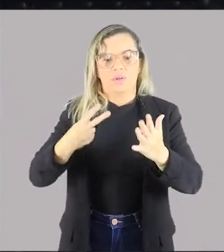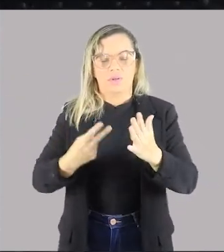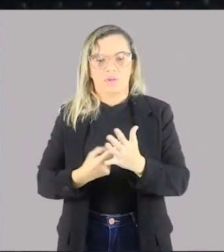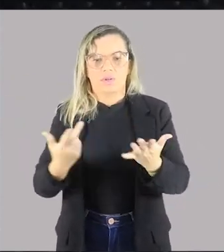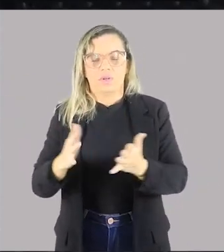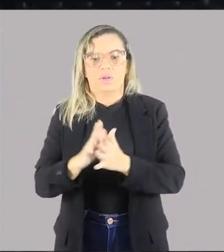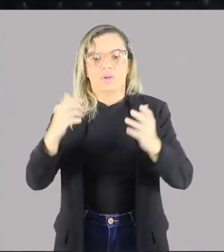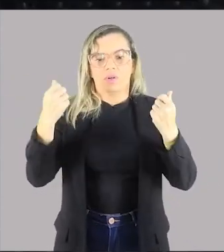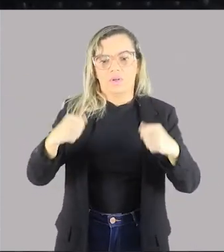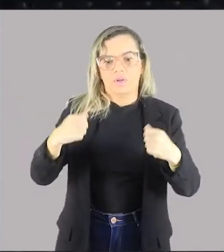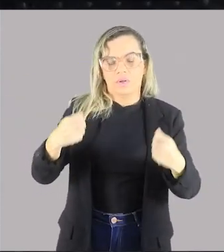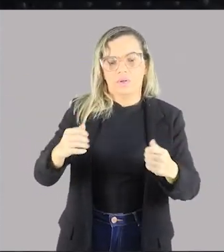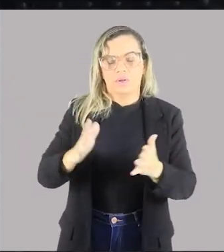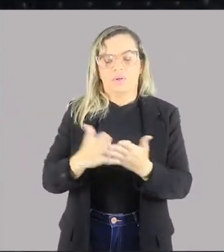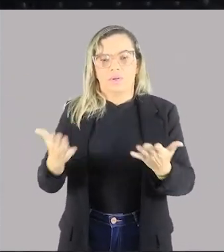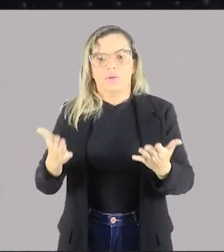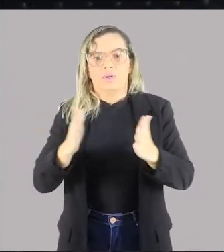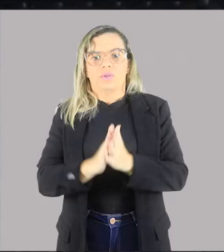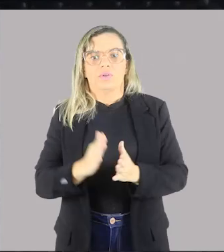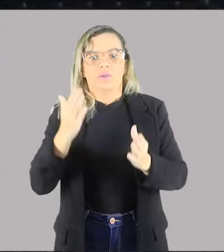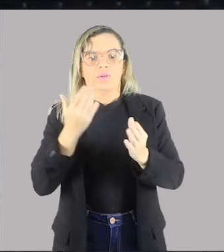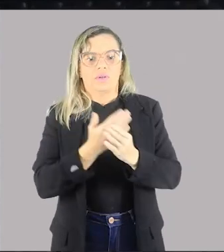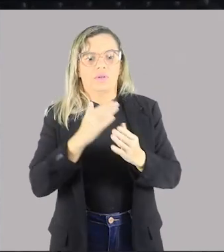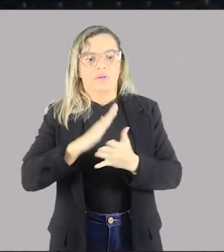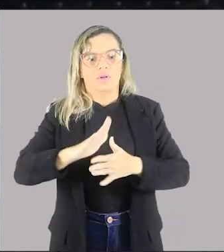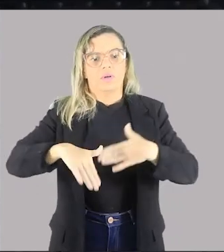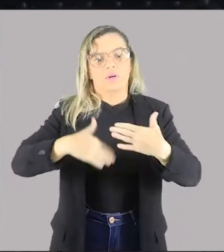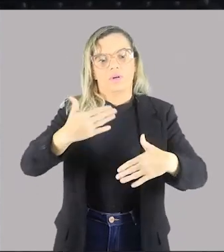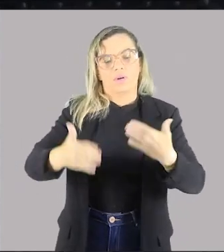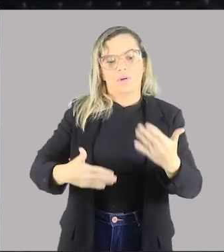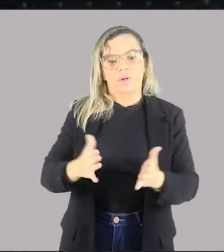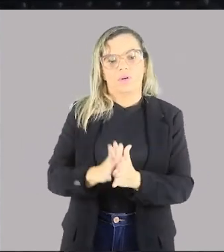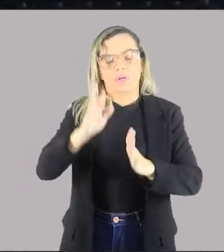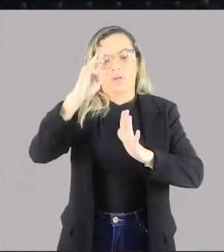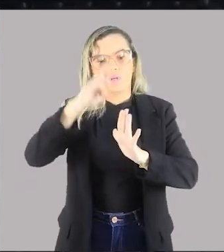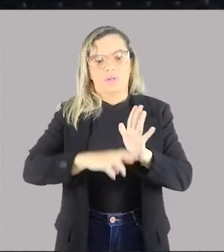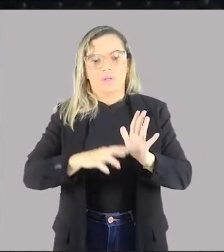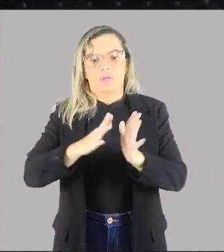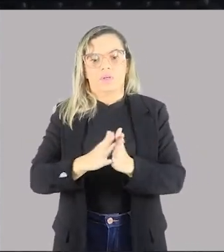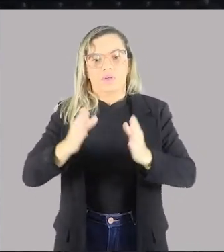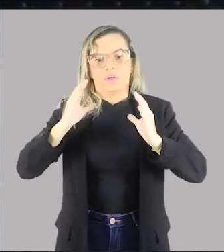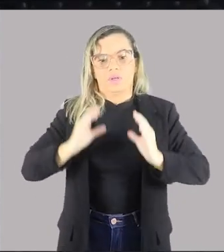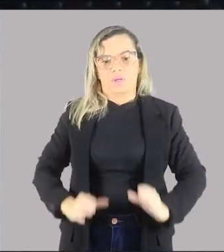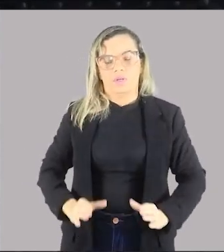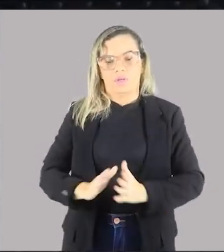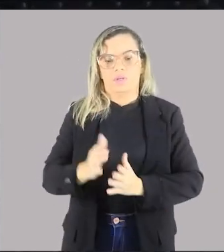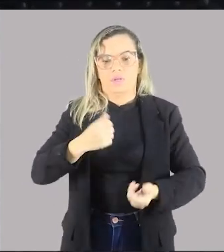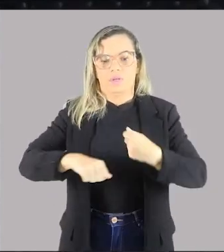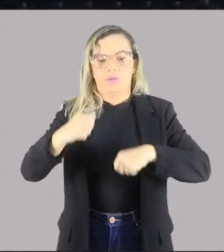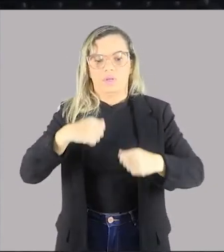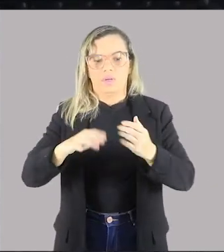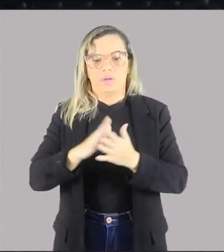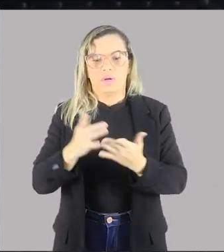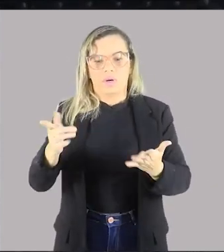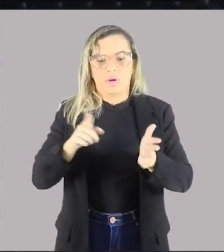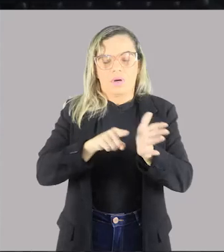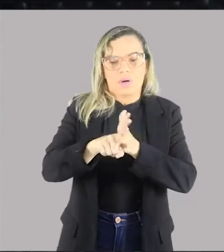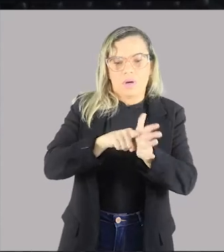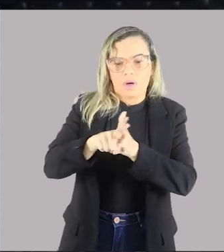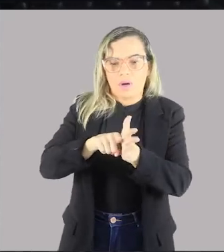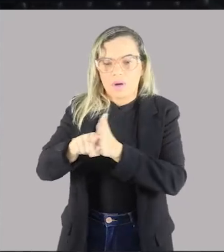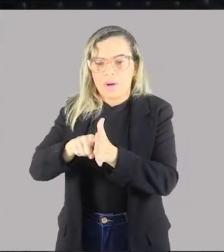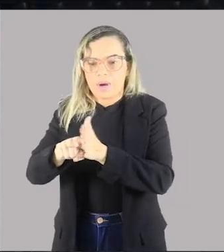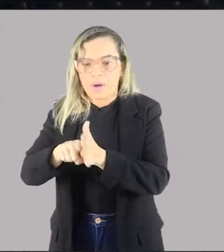é necessário que dentro do processo administrativo disciplinar se busque a indisponibilidade dos bens do servidor público,